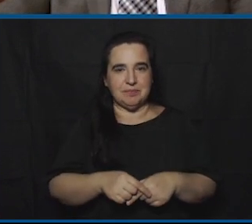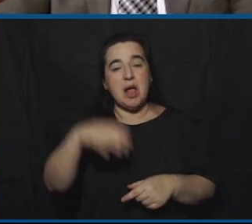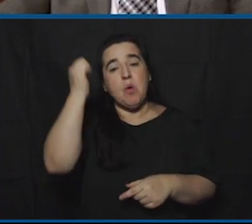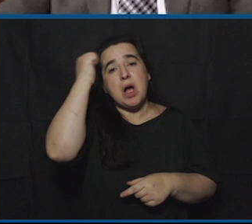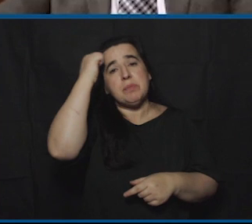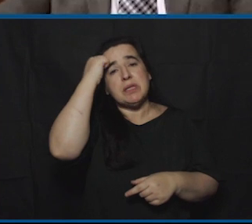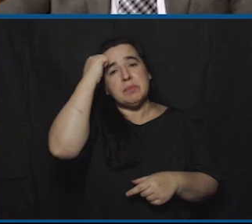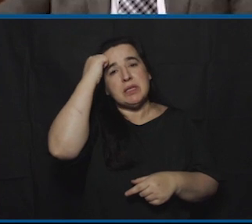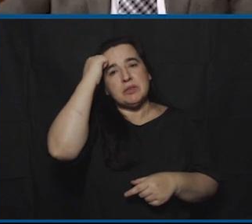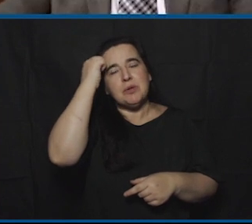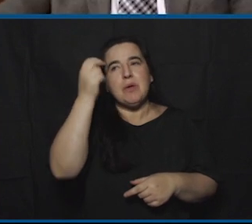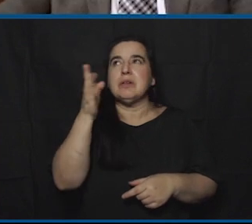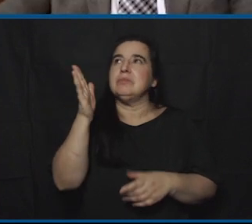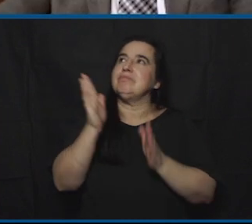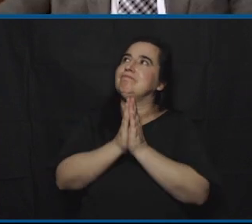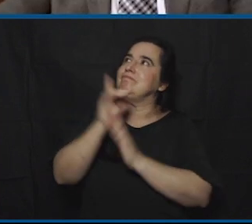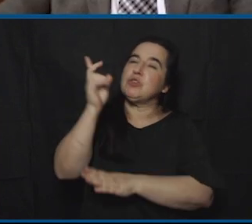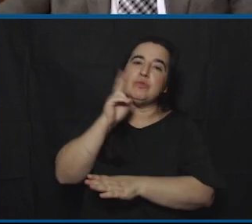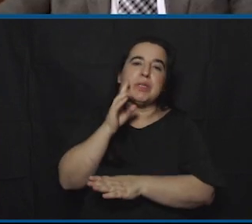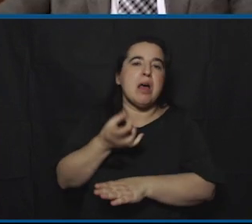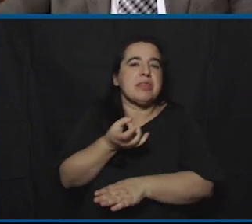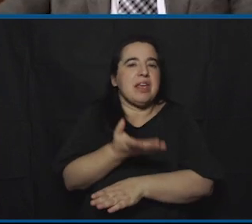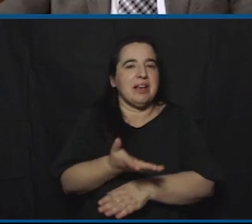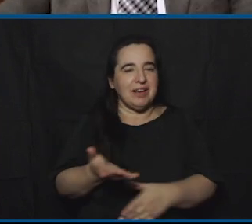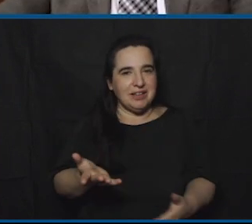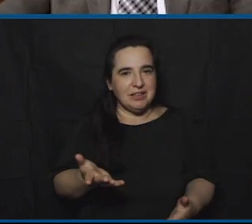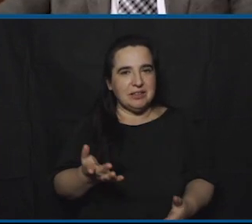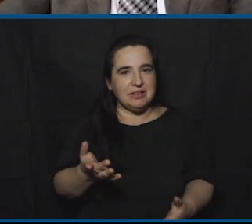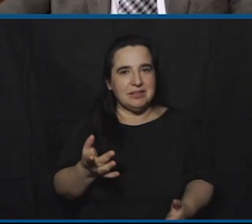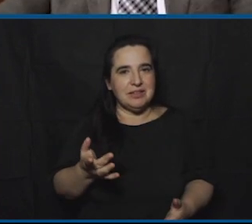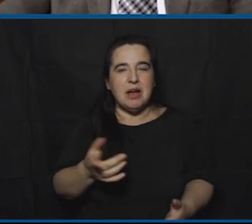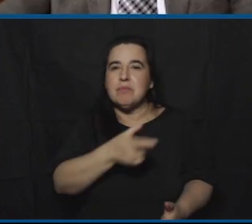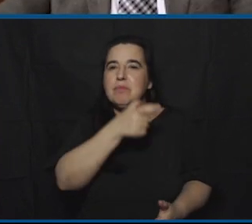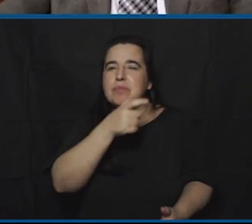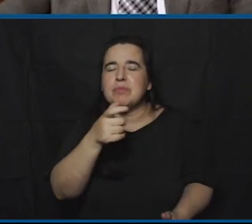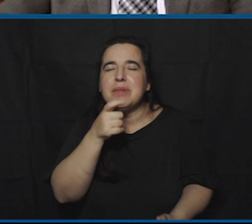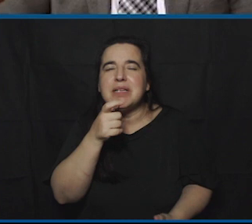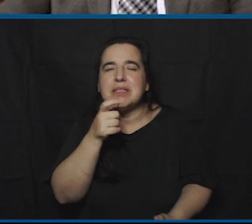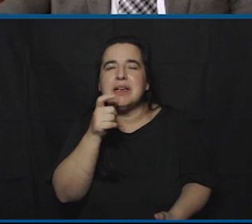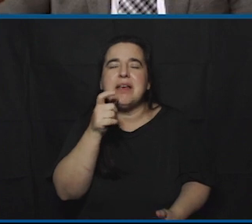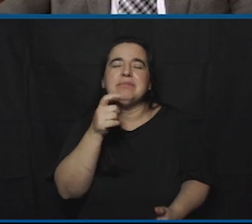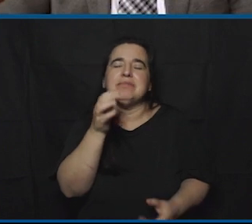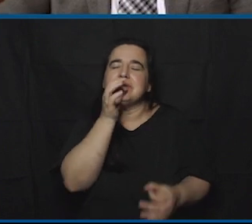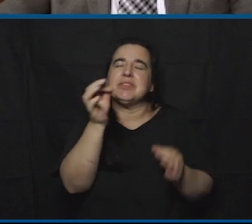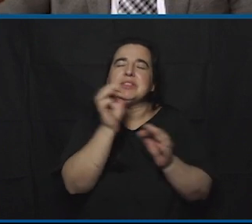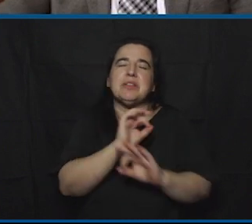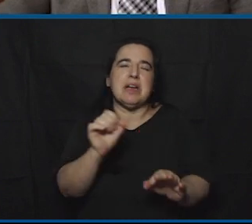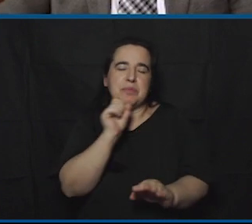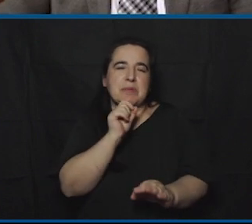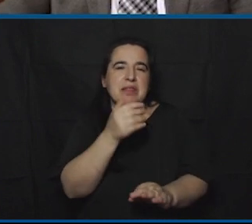esse arrependimento e esse perdão de Deus possibilitou uma promessa extraordinária, que era a